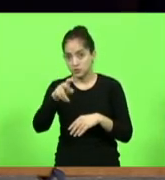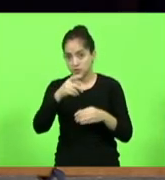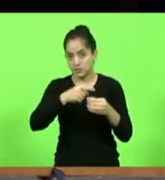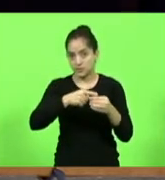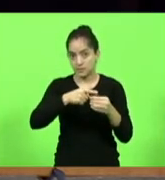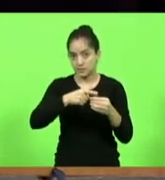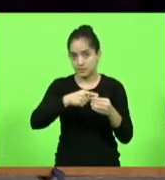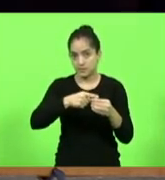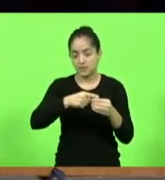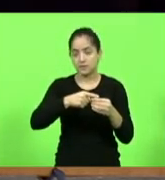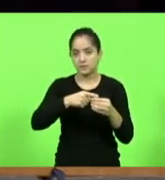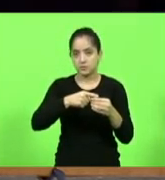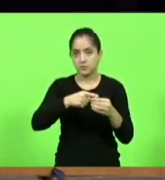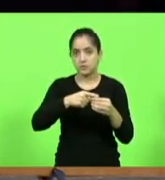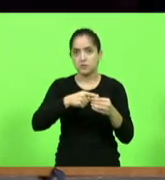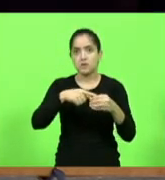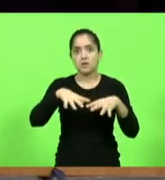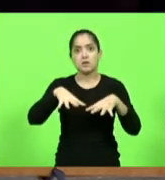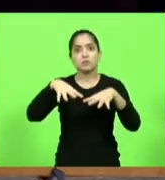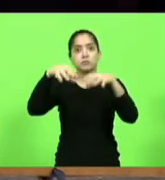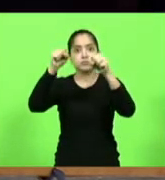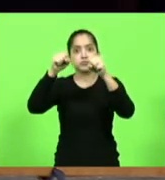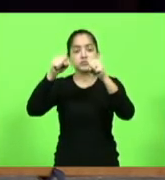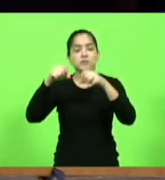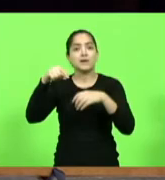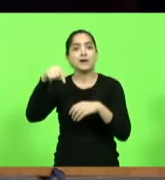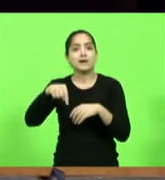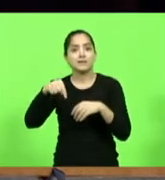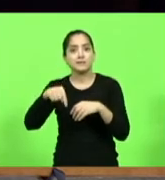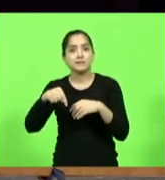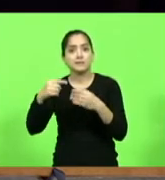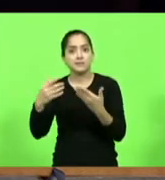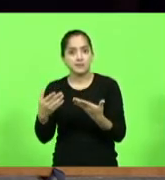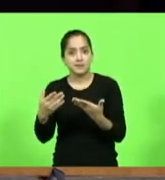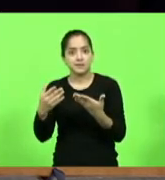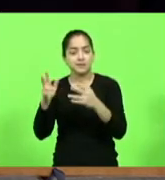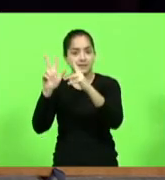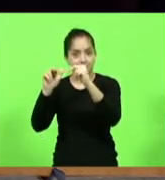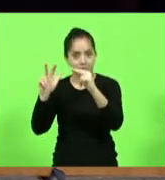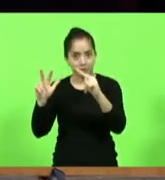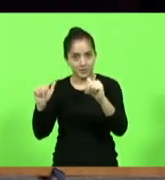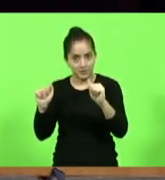nem quando da interrupção aqui na ilha.